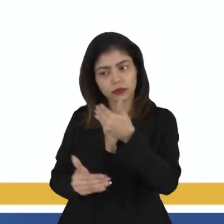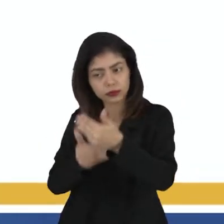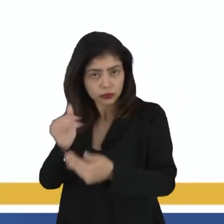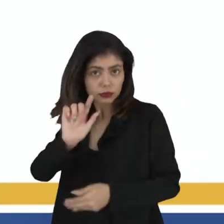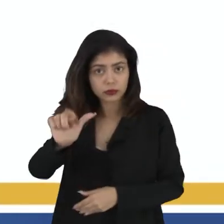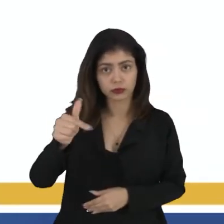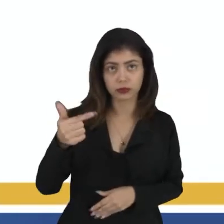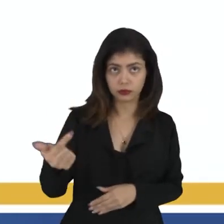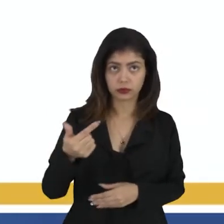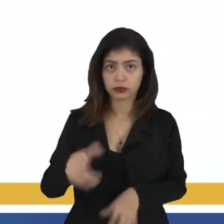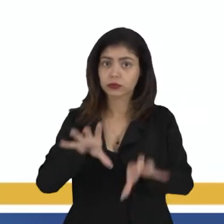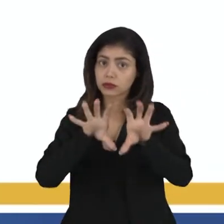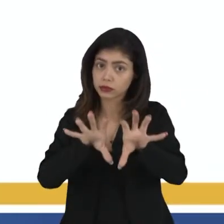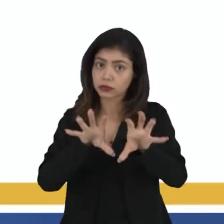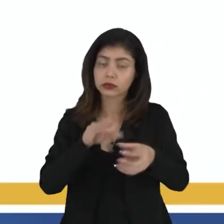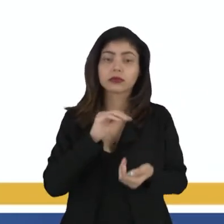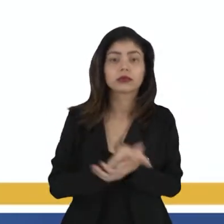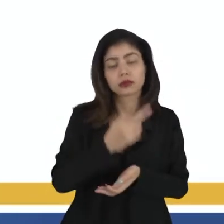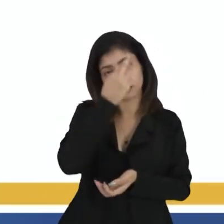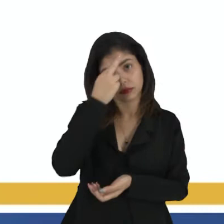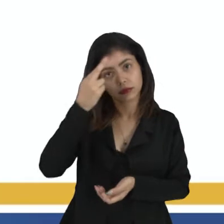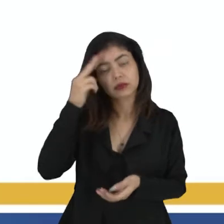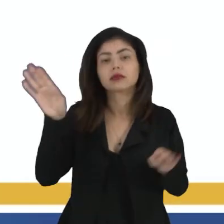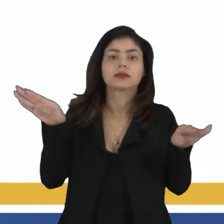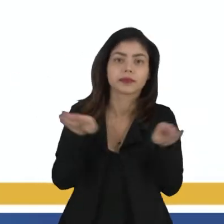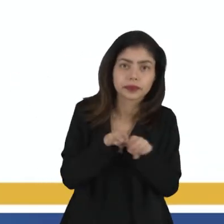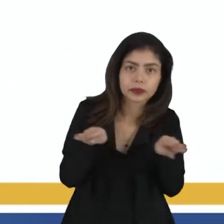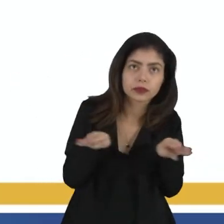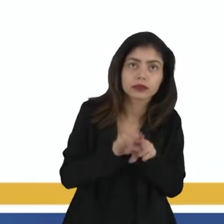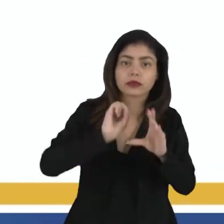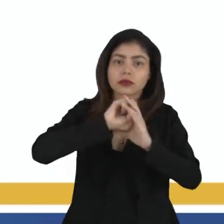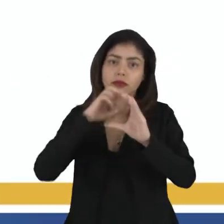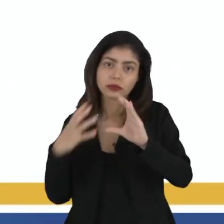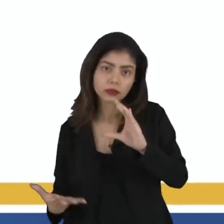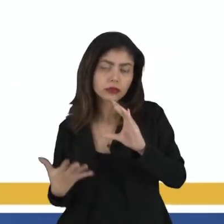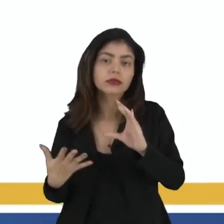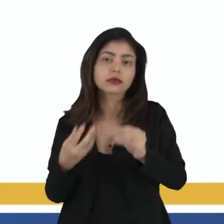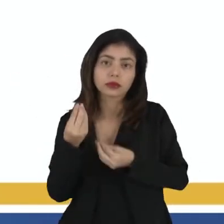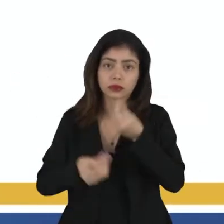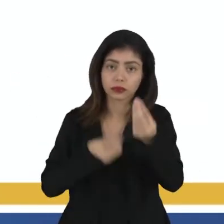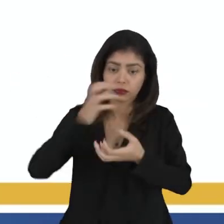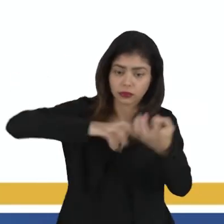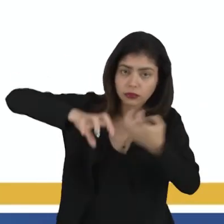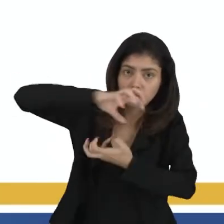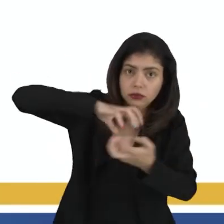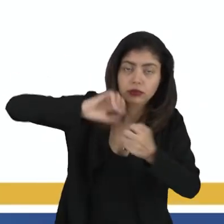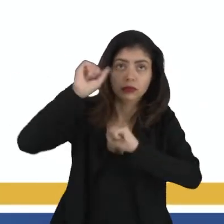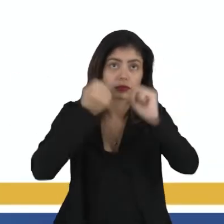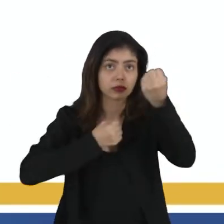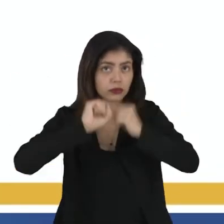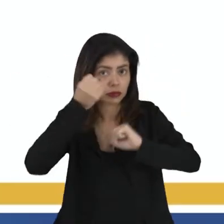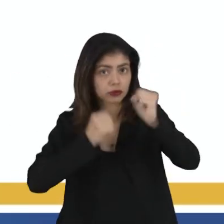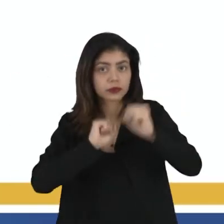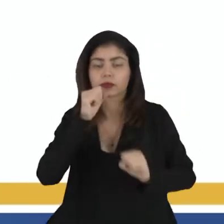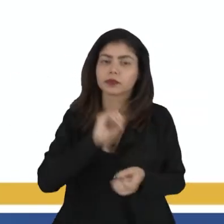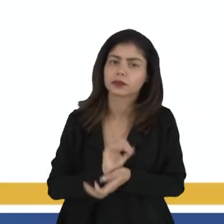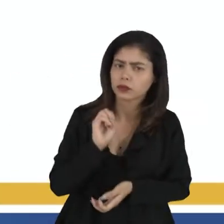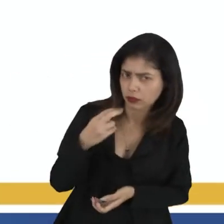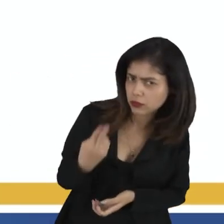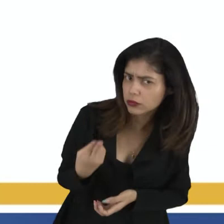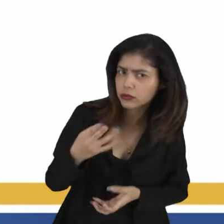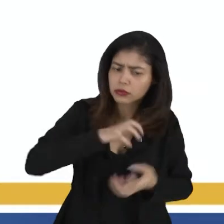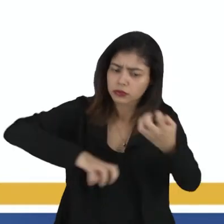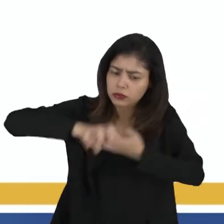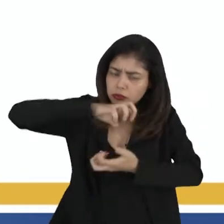ocorrência de outros momentos da história que também são caracterizados como revolução industrial, ou seja,